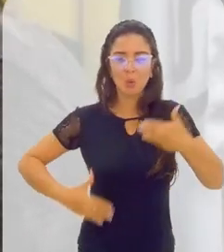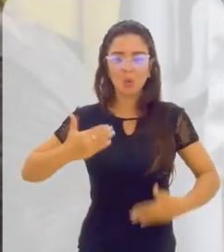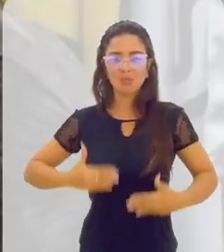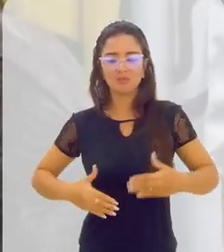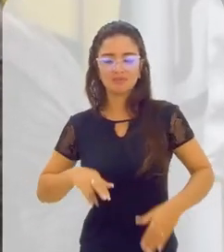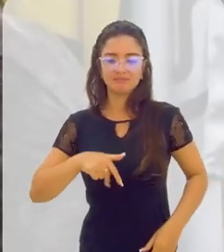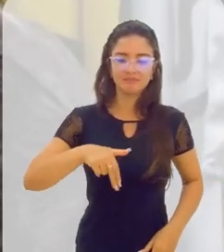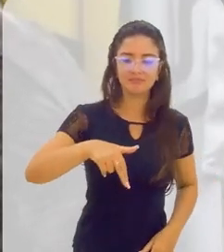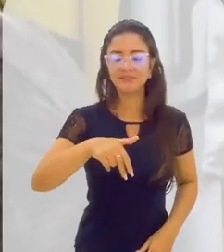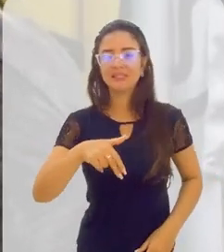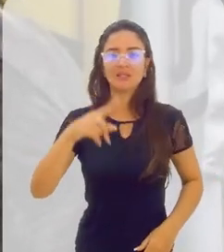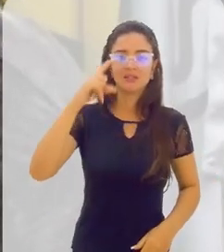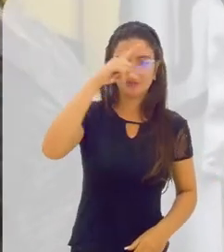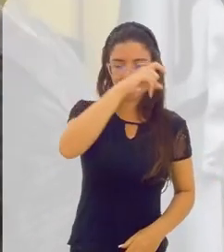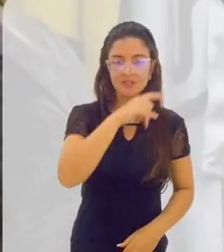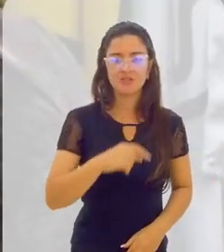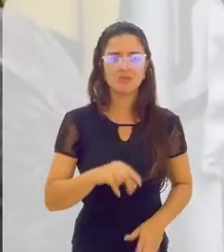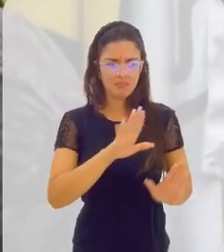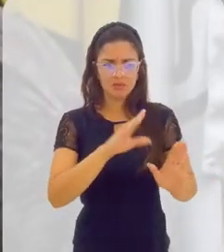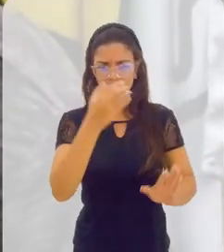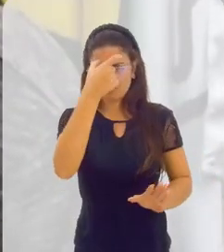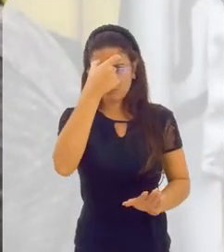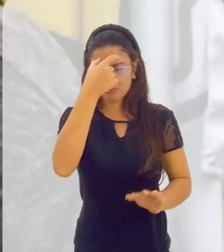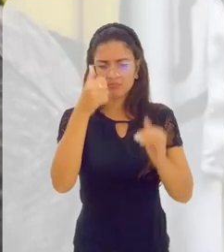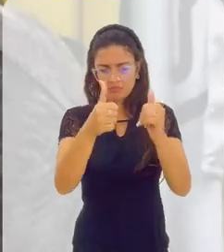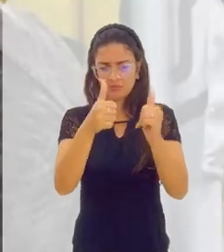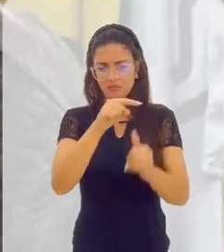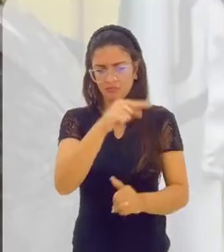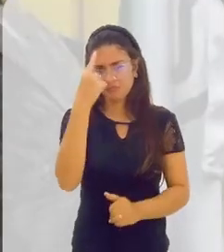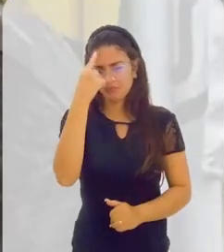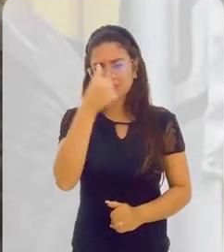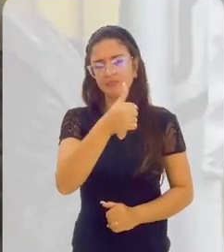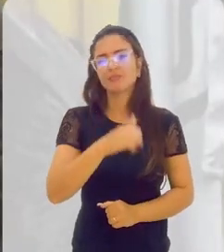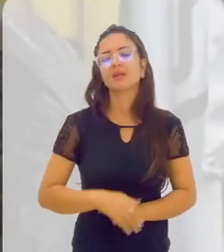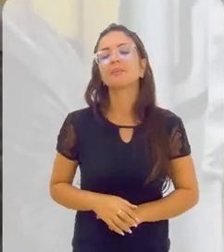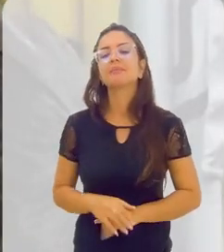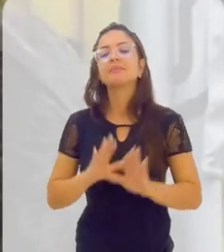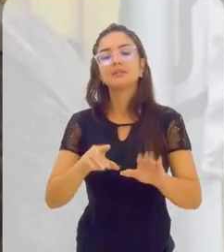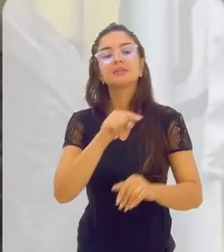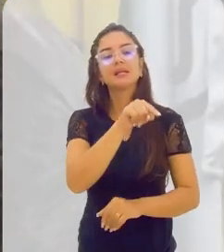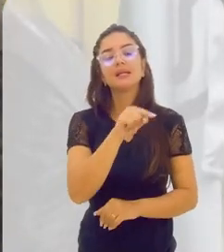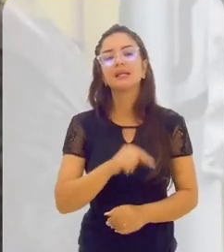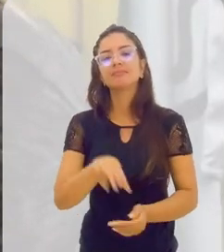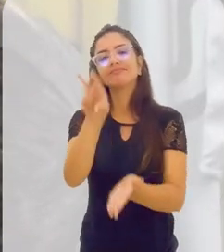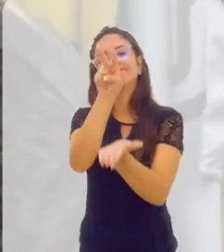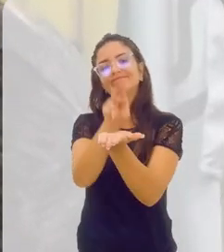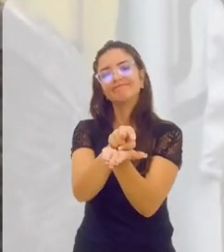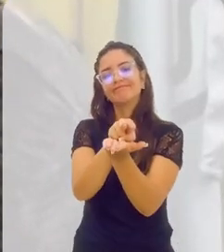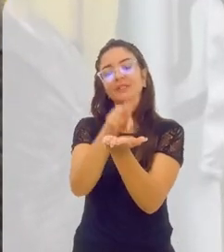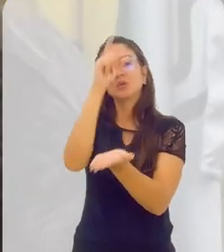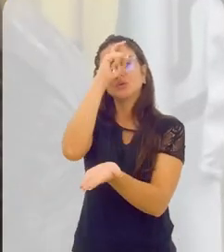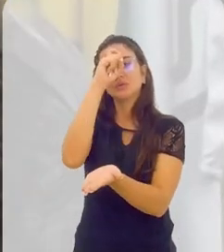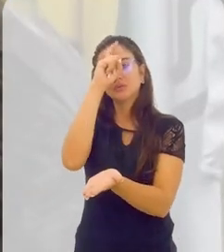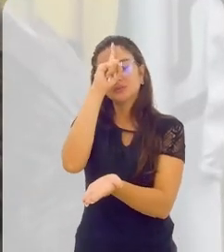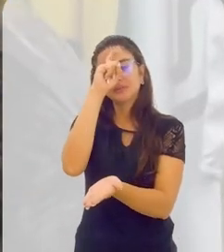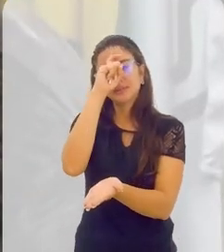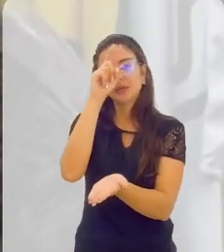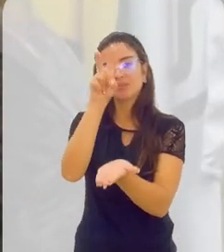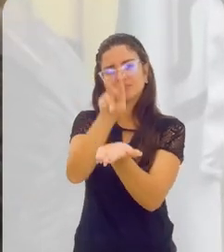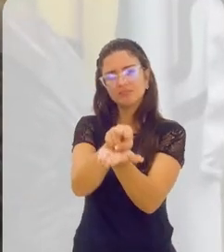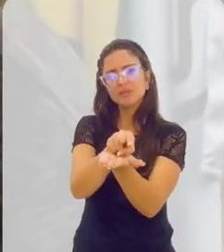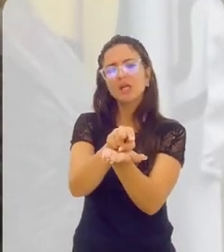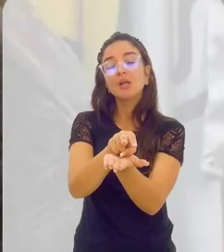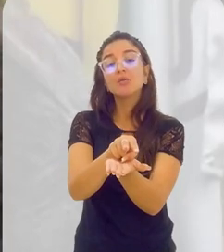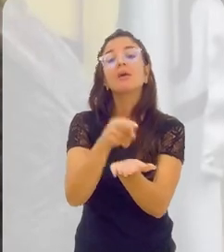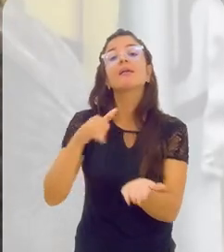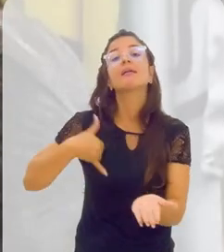mas não de inteligência inteligência absolutamente normal e ele passou internado no hospital dos nove aos